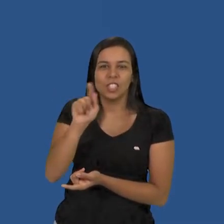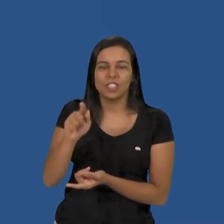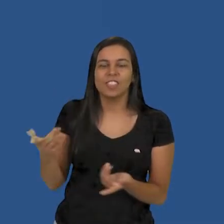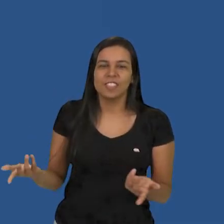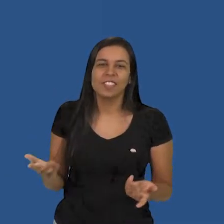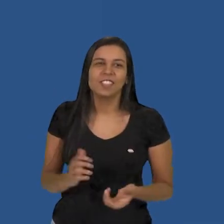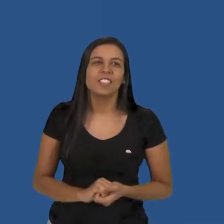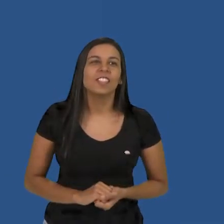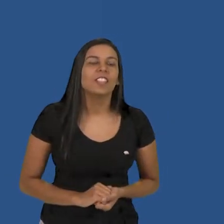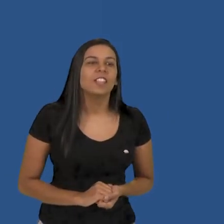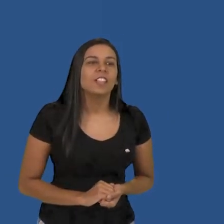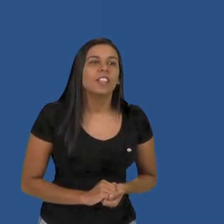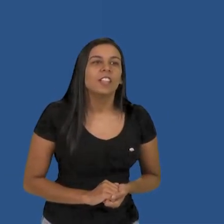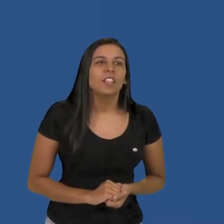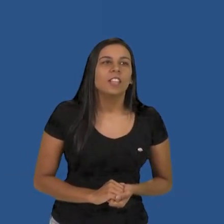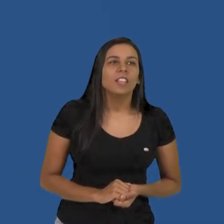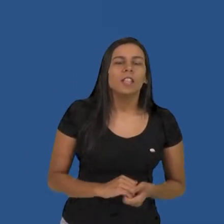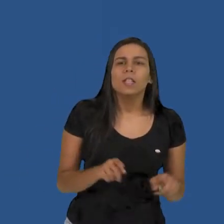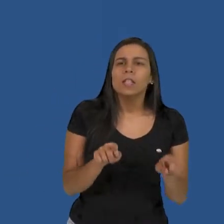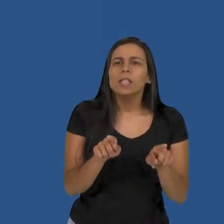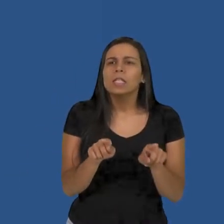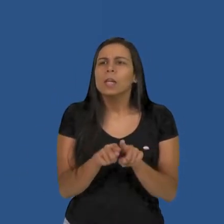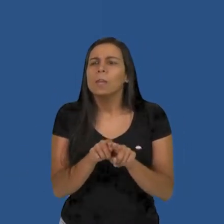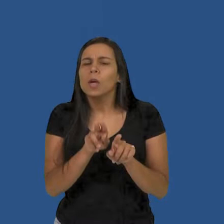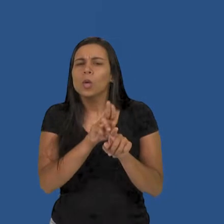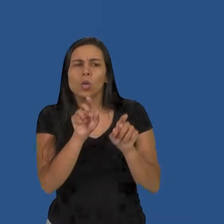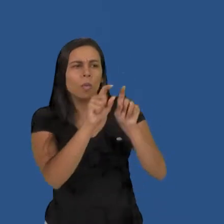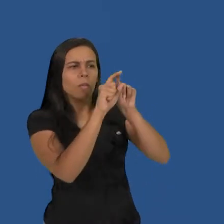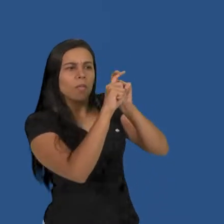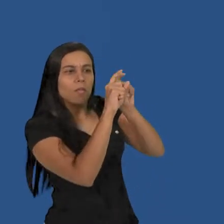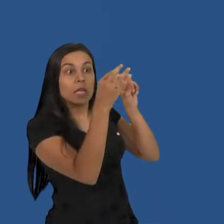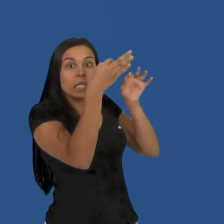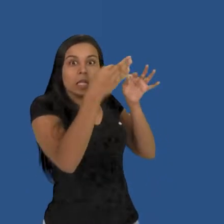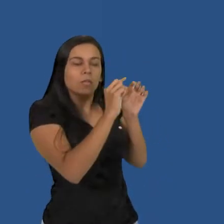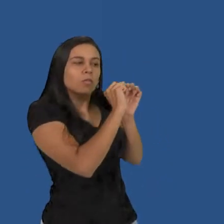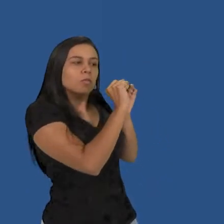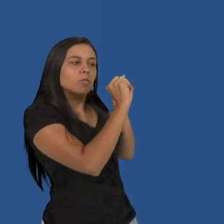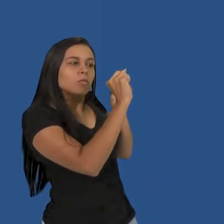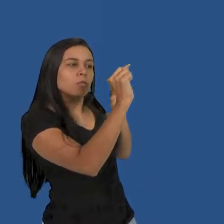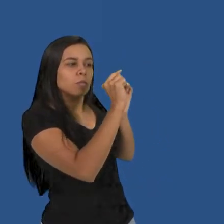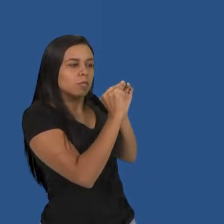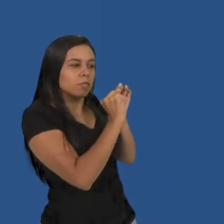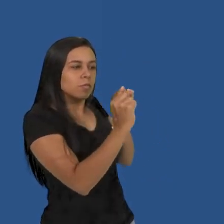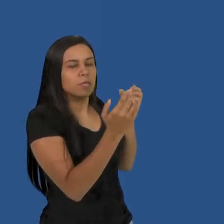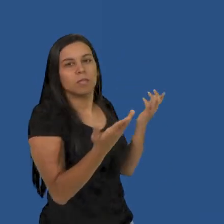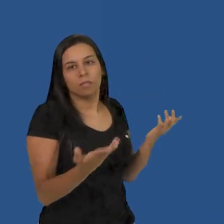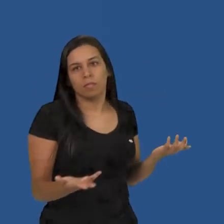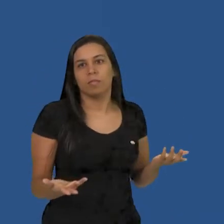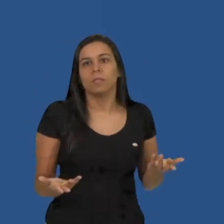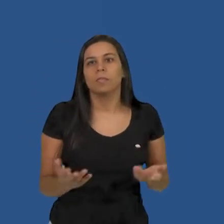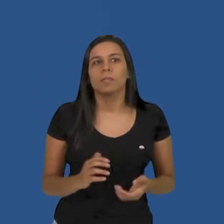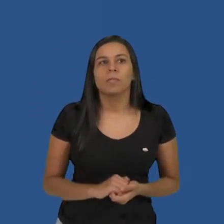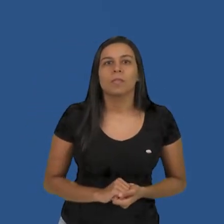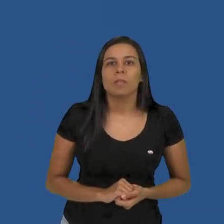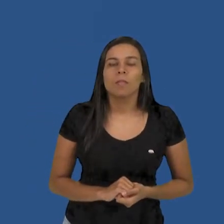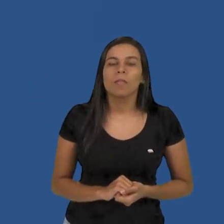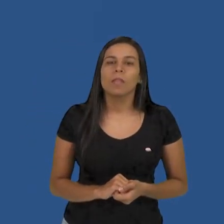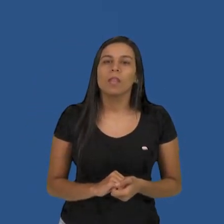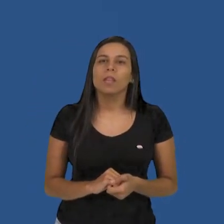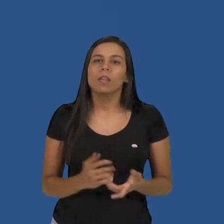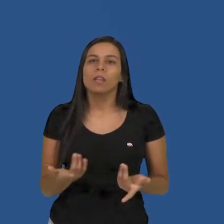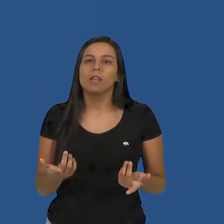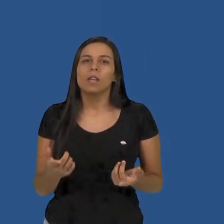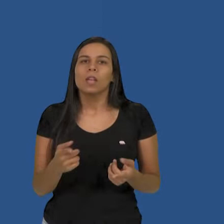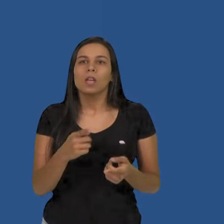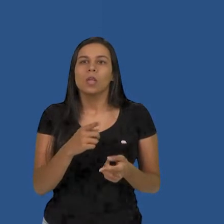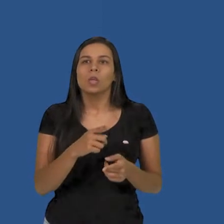também o jeitinho que está escrito aqui, muito retinho. Não que um estudante não possa escrever retinho aqui, tá? Mas ela, pelo aspecto aqui, quem coloca as coisas no